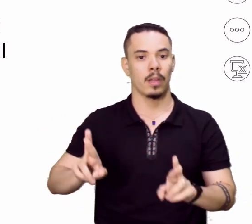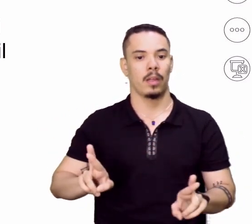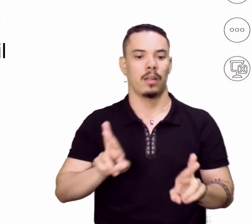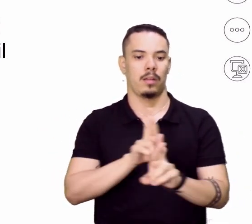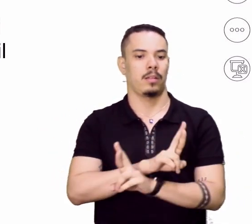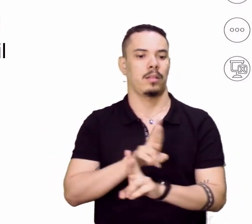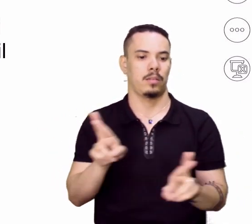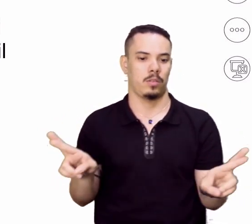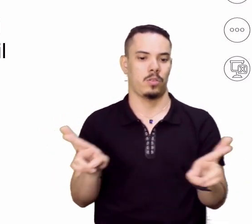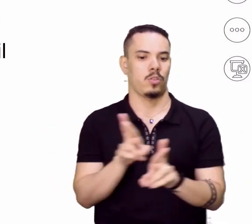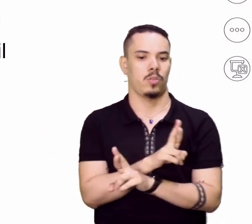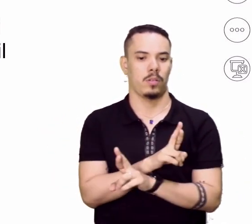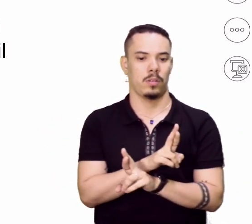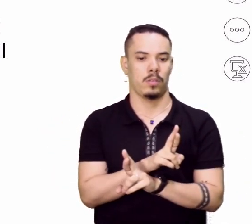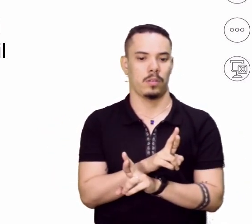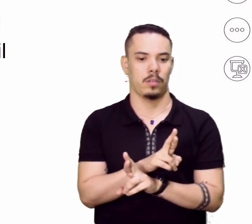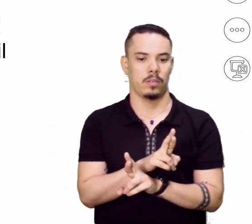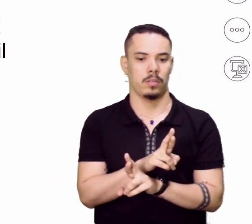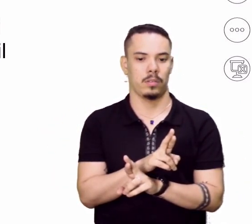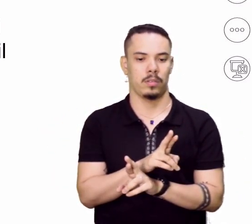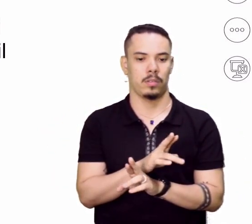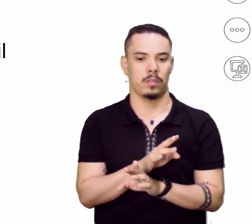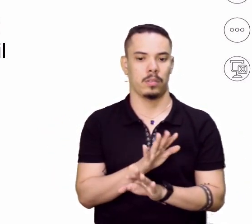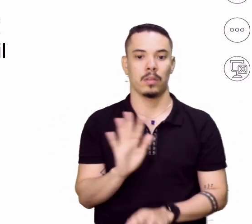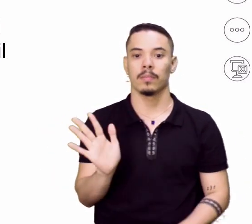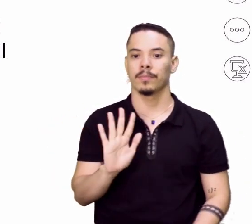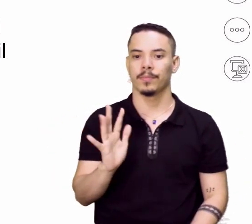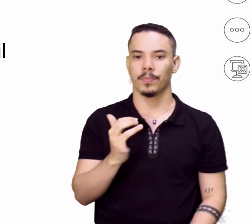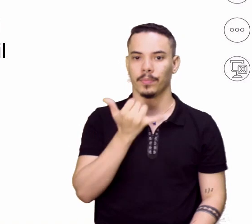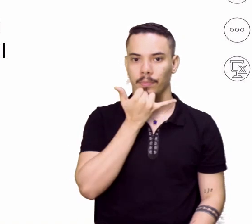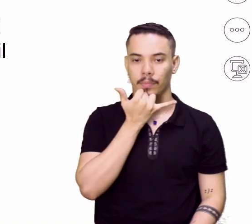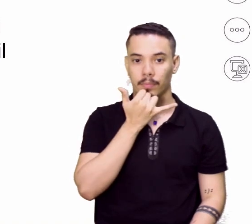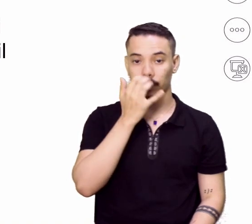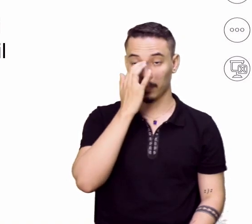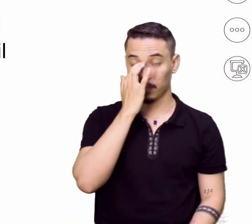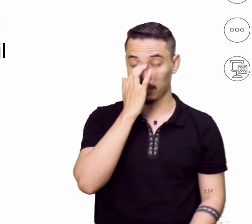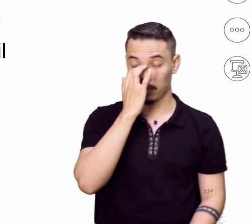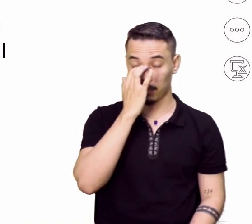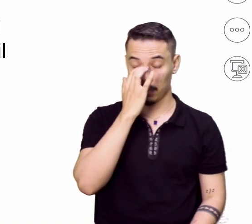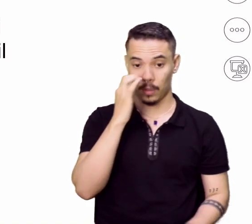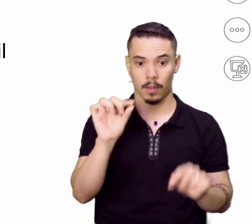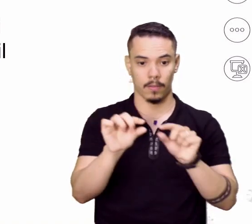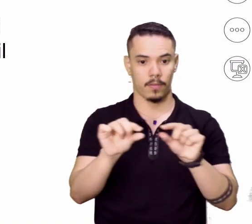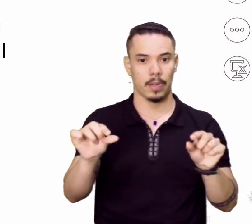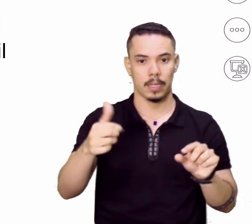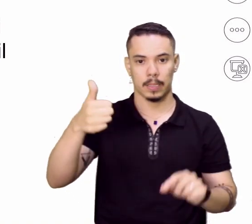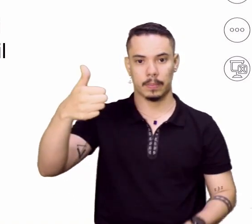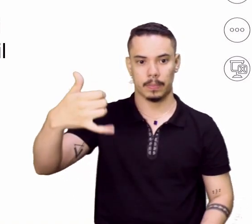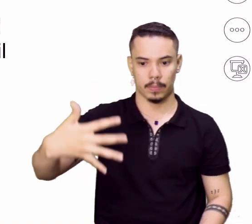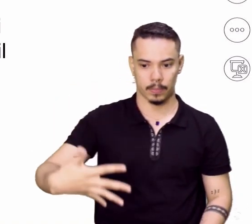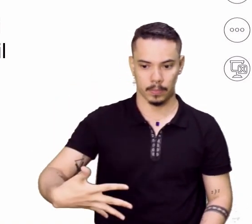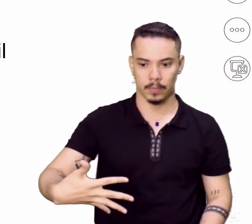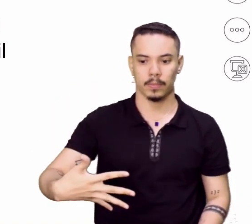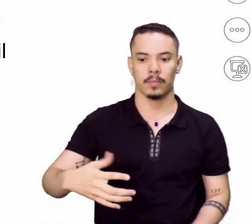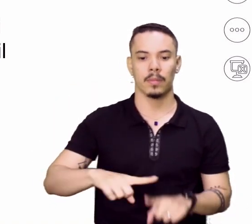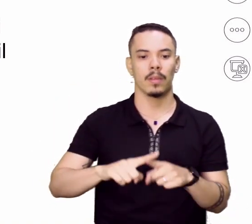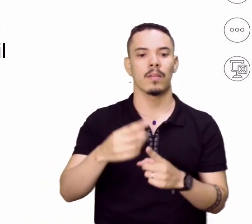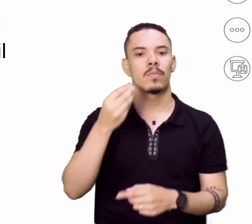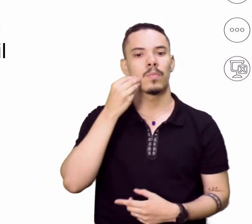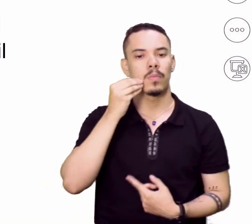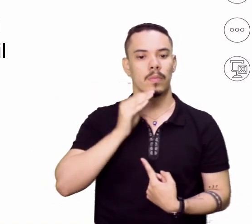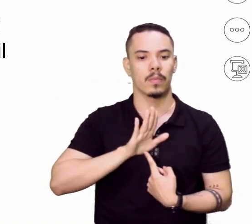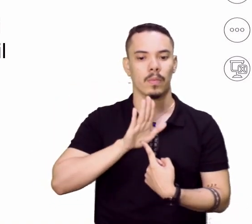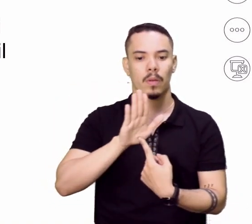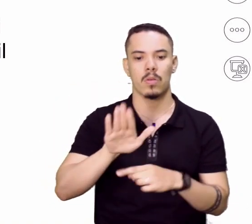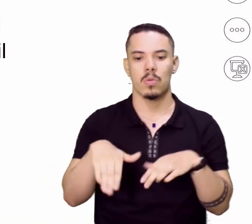frases. Aliás, aqui não é restritiva não, aqui é explicativa. Relaciona as frases e evidencia de